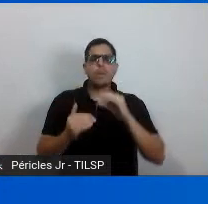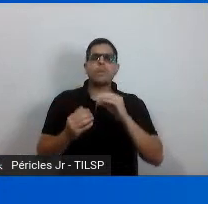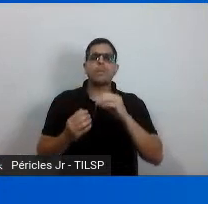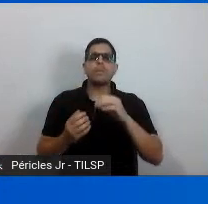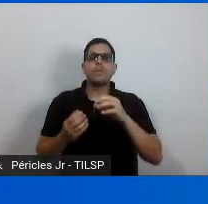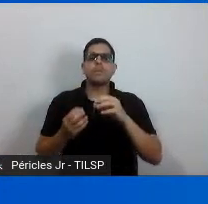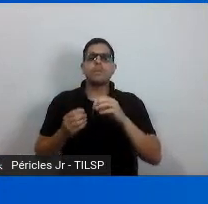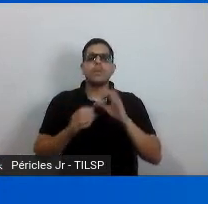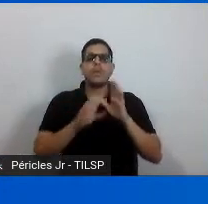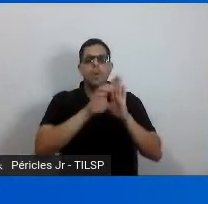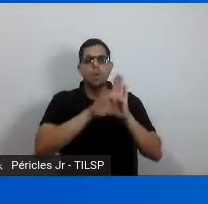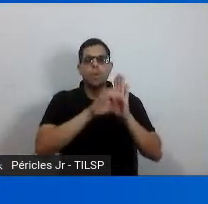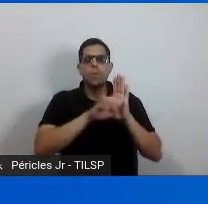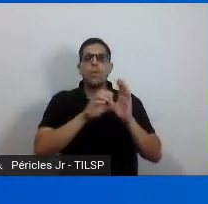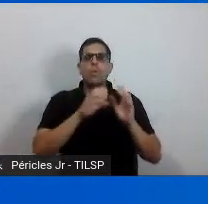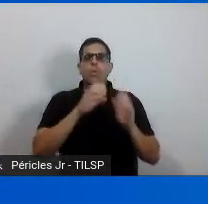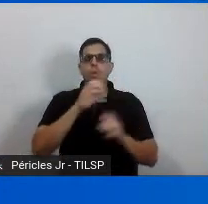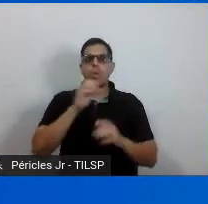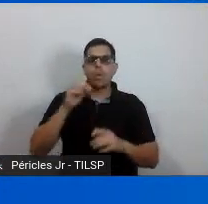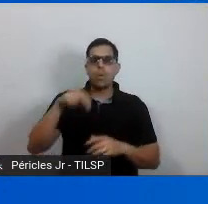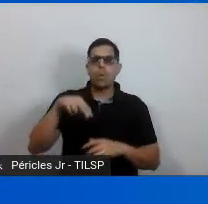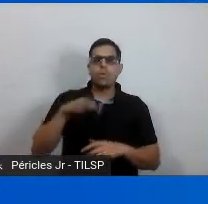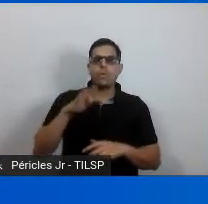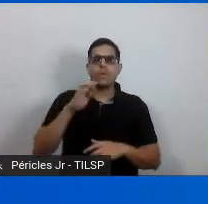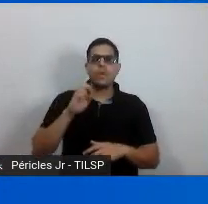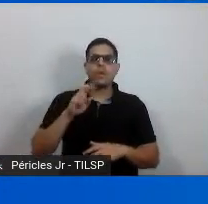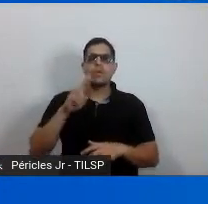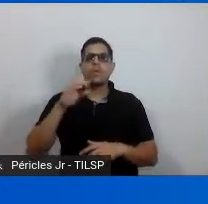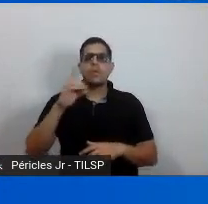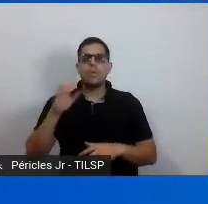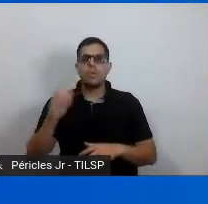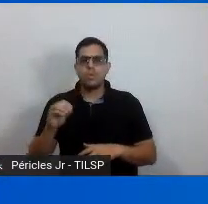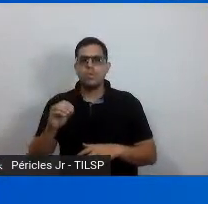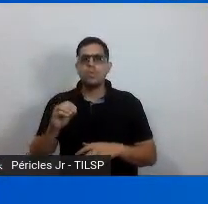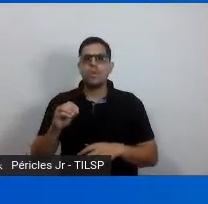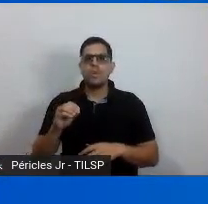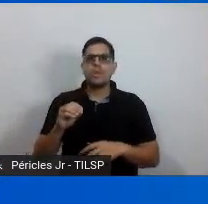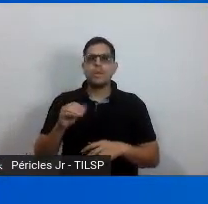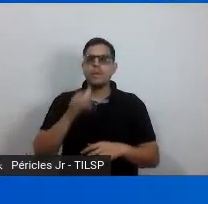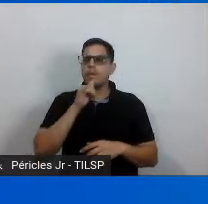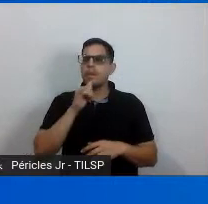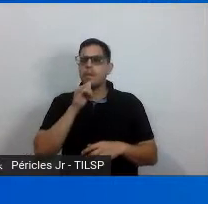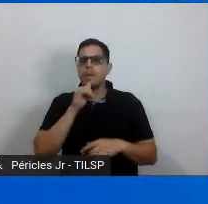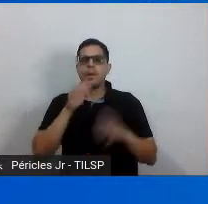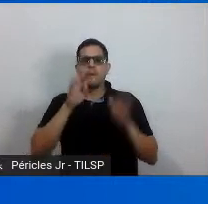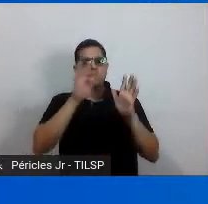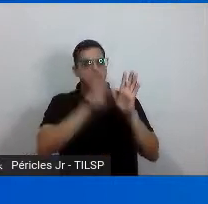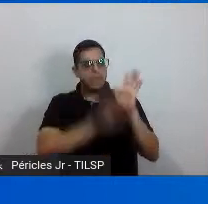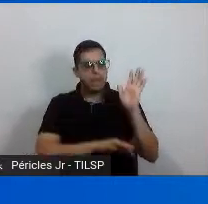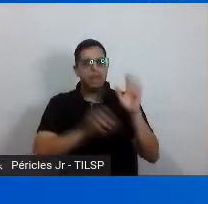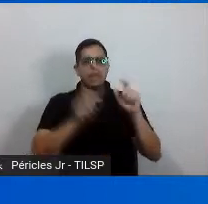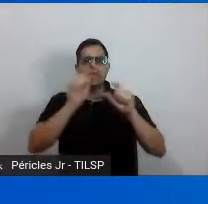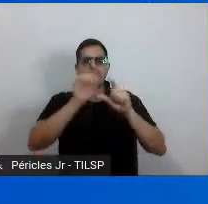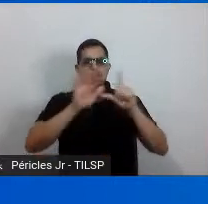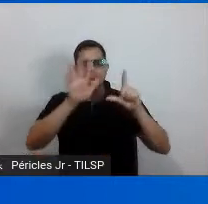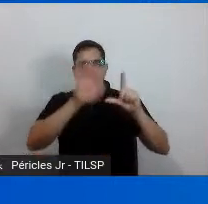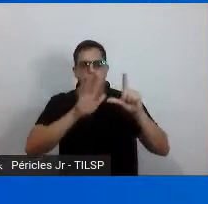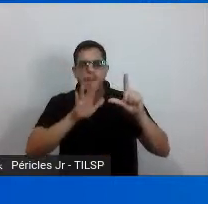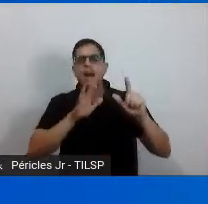repassar textos imagens ou vídeo é algo que três quartos das pessoas né fazem né